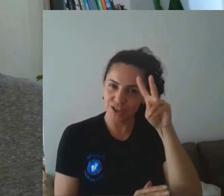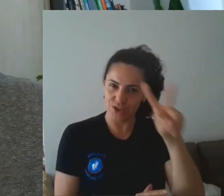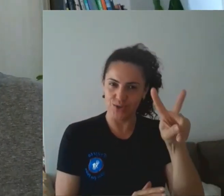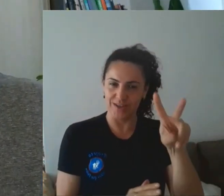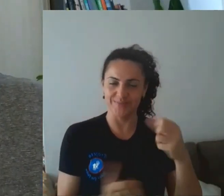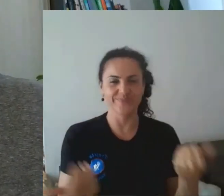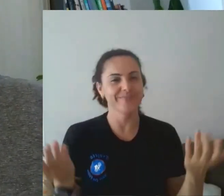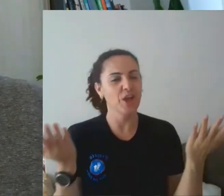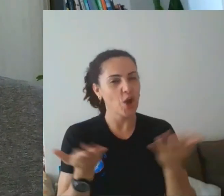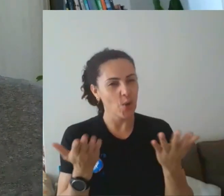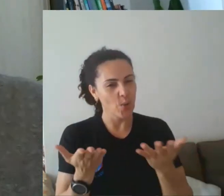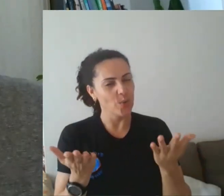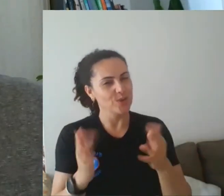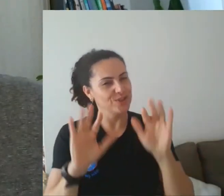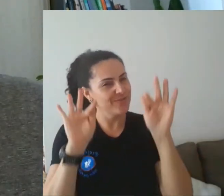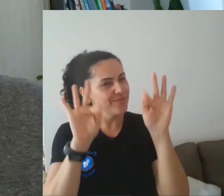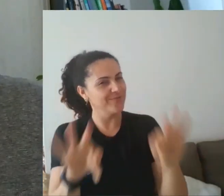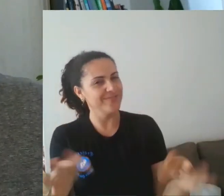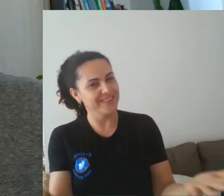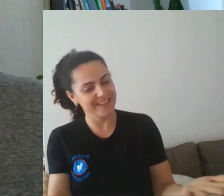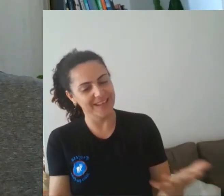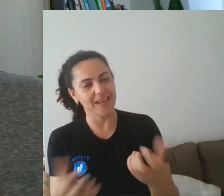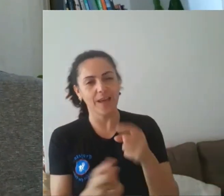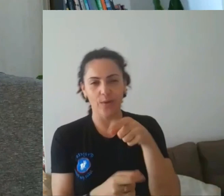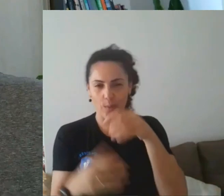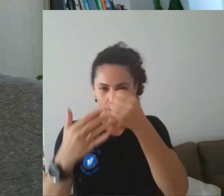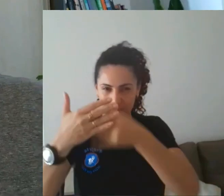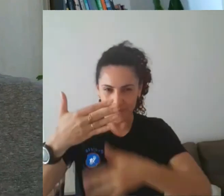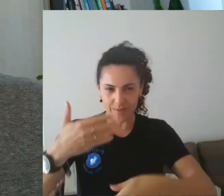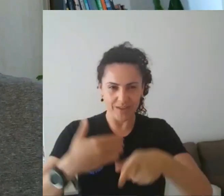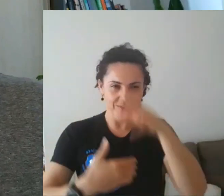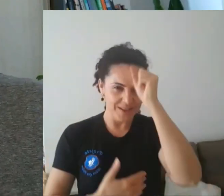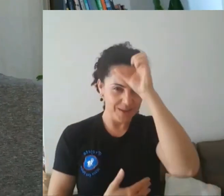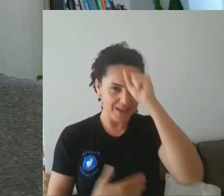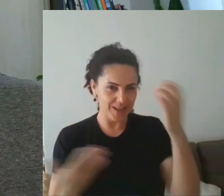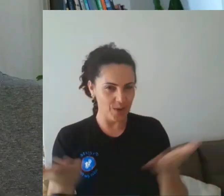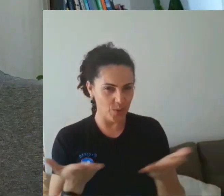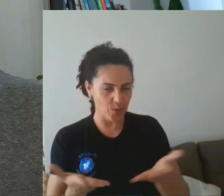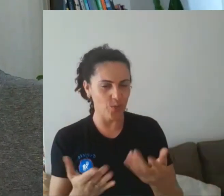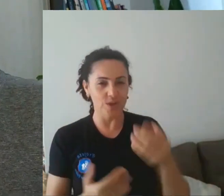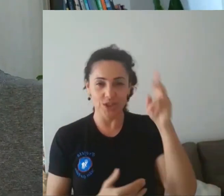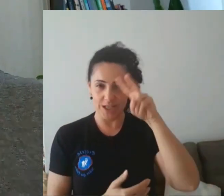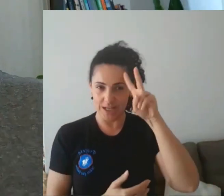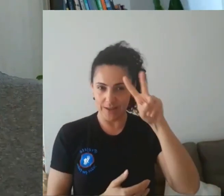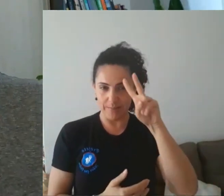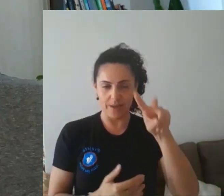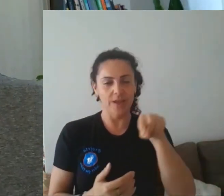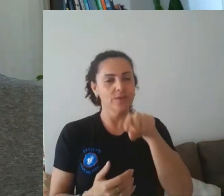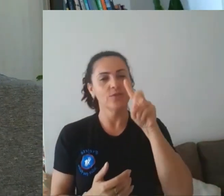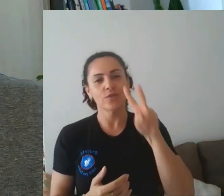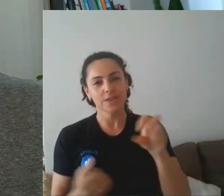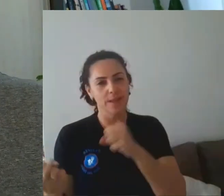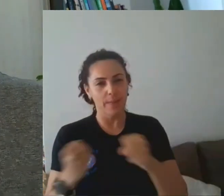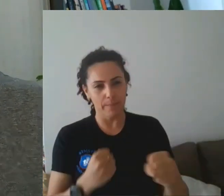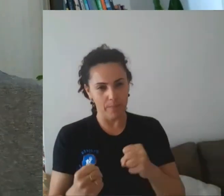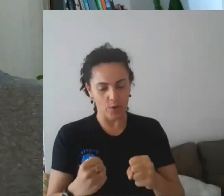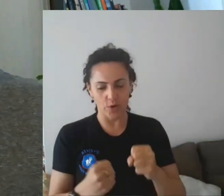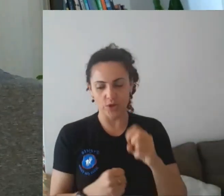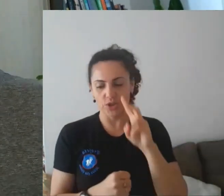hoje. Comenta aqui o que você aprendeu na aula de hoje. Lembrando que aqui embaixo na descrição do vídeo tem todo o material